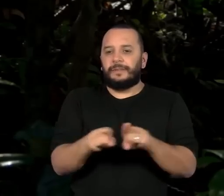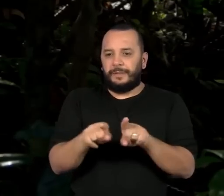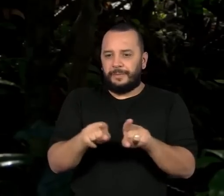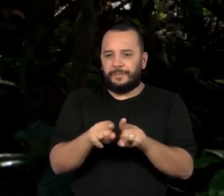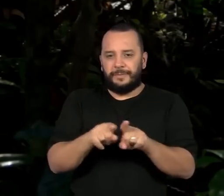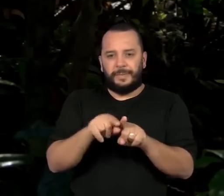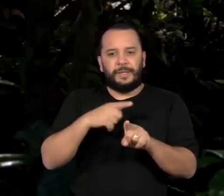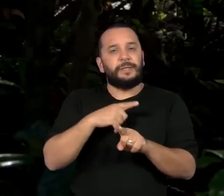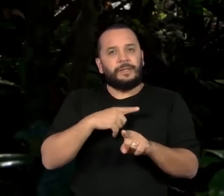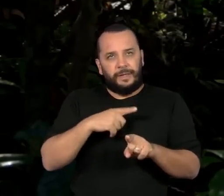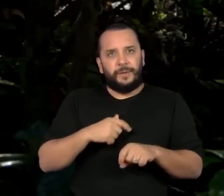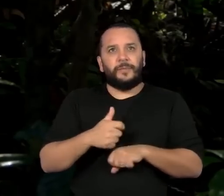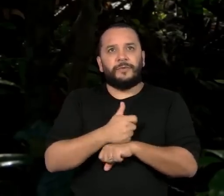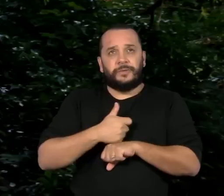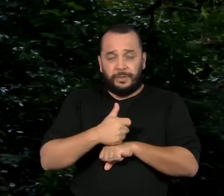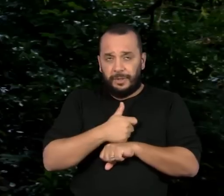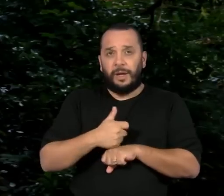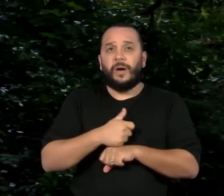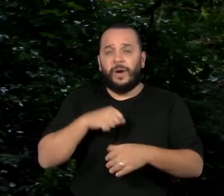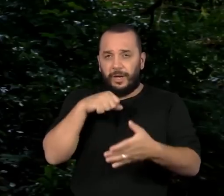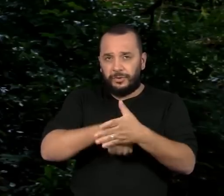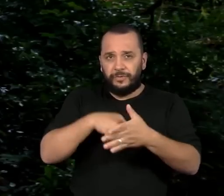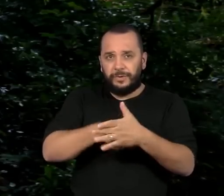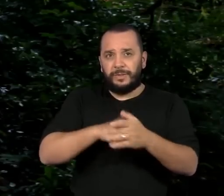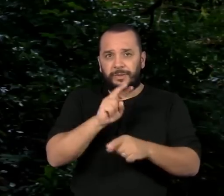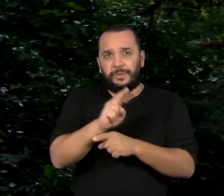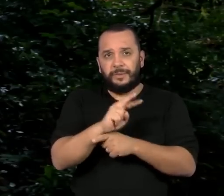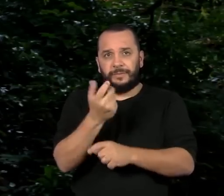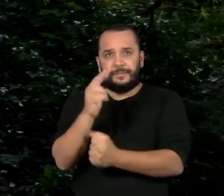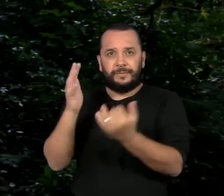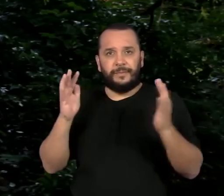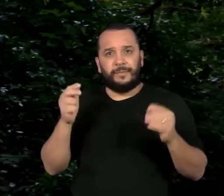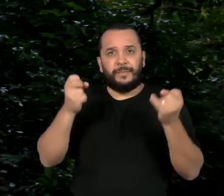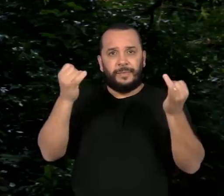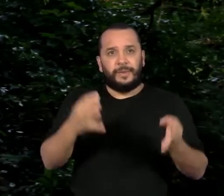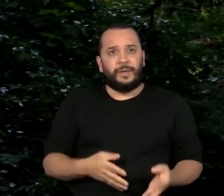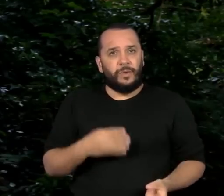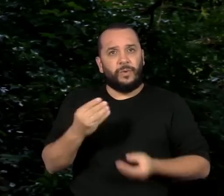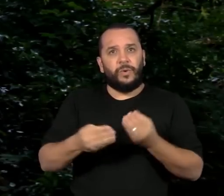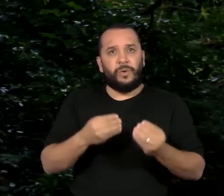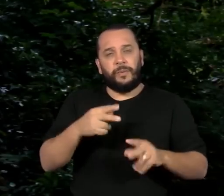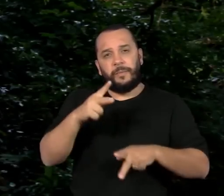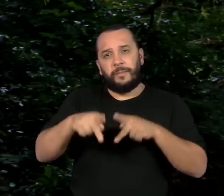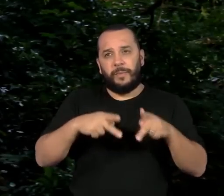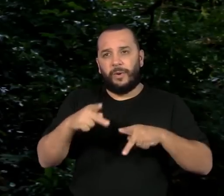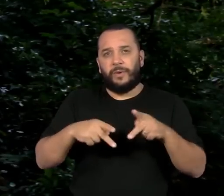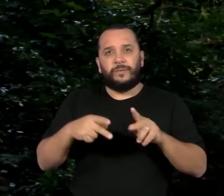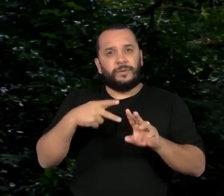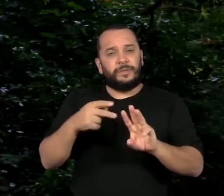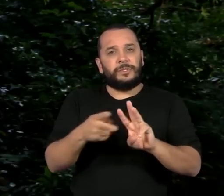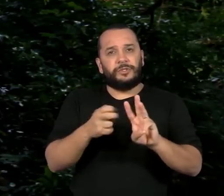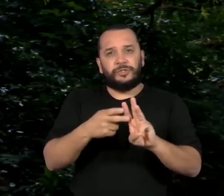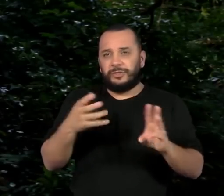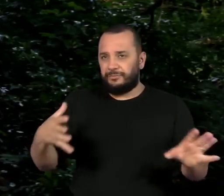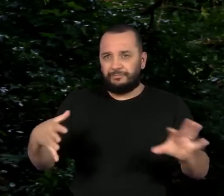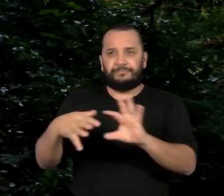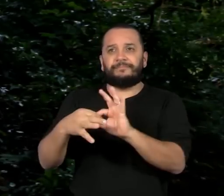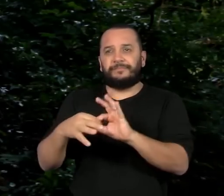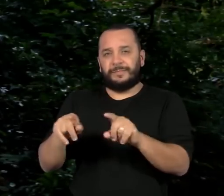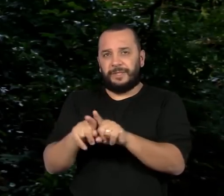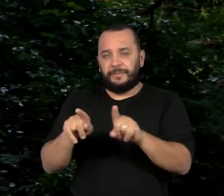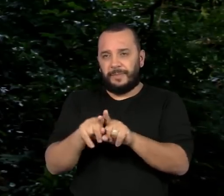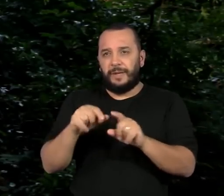performer, cineasta e ativista ambiental, fala sobre a ligação dos povos indígenas com a terra e a